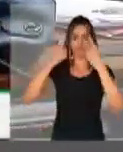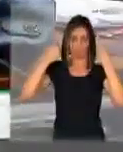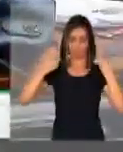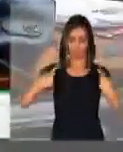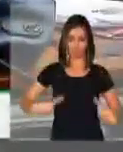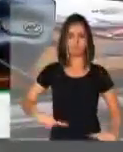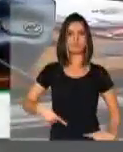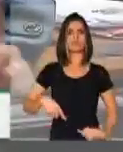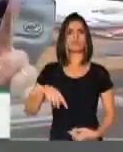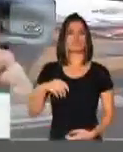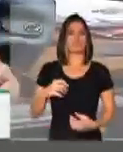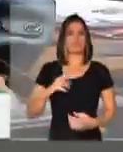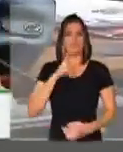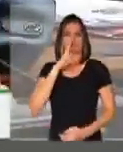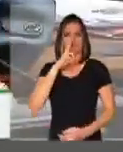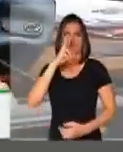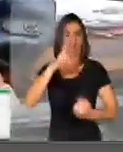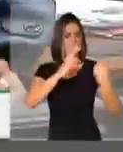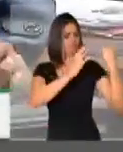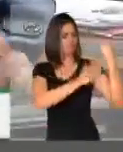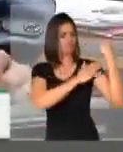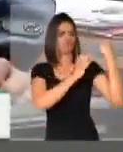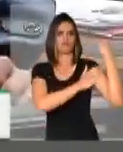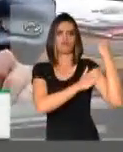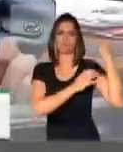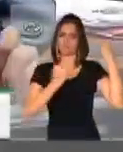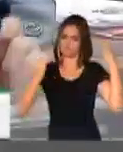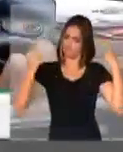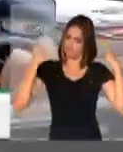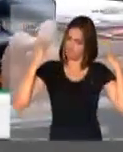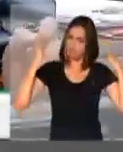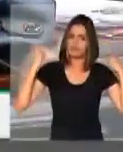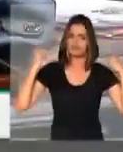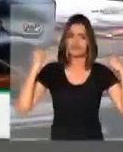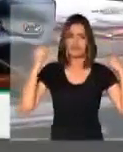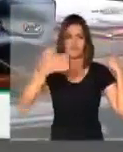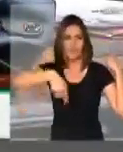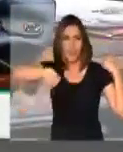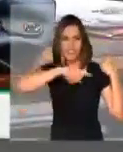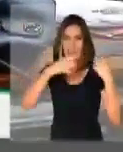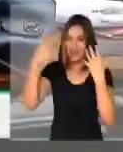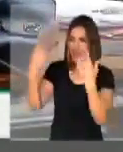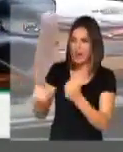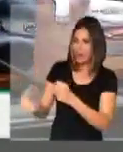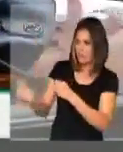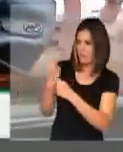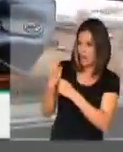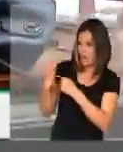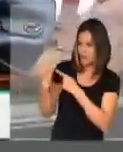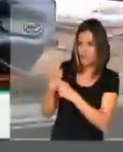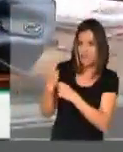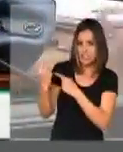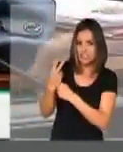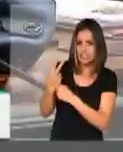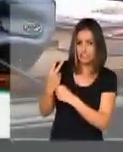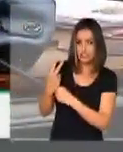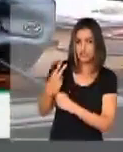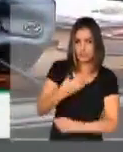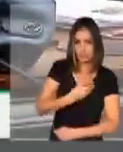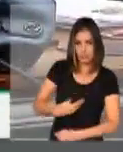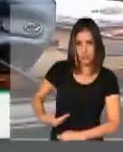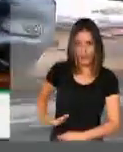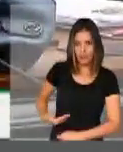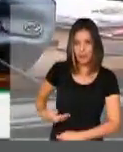física. Ninguém dos senhores aqui admite ser protegido, ter uma proteção